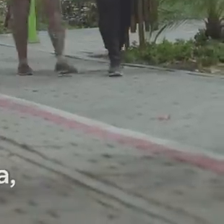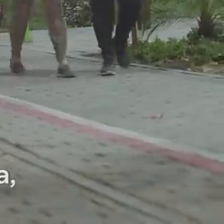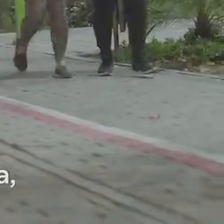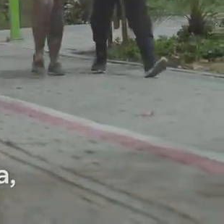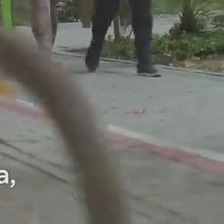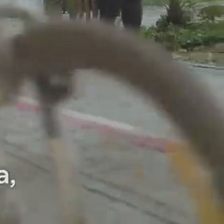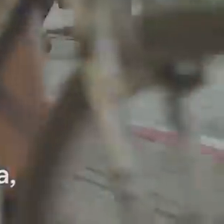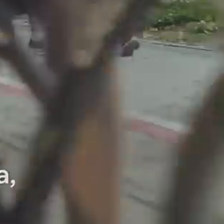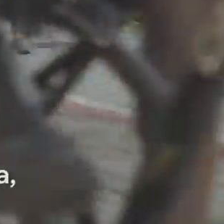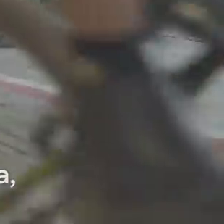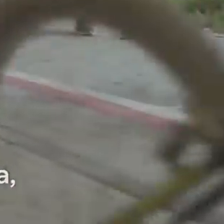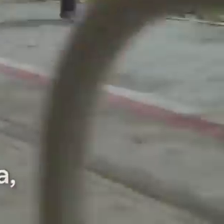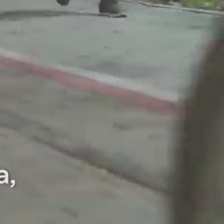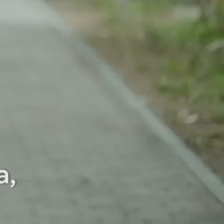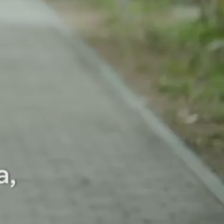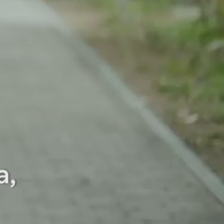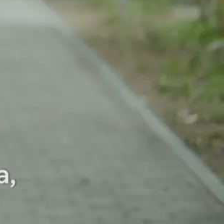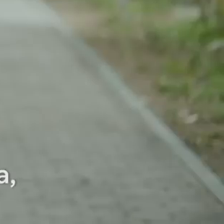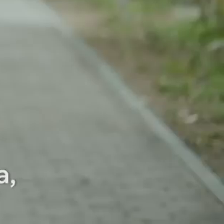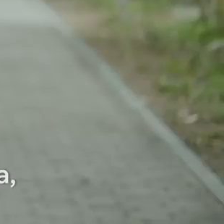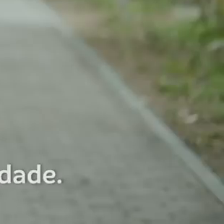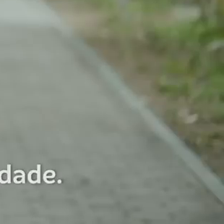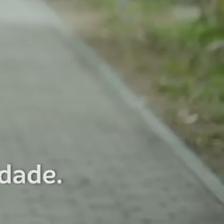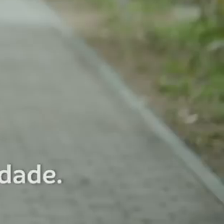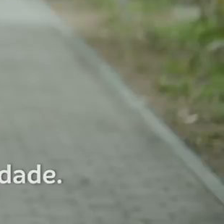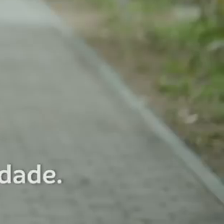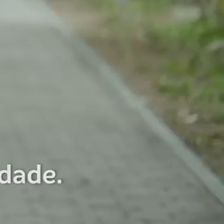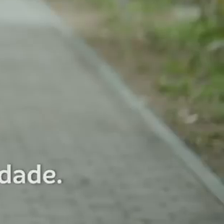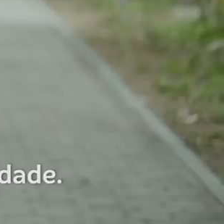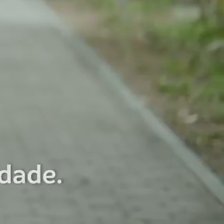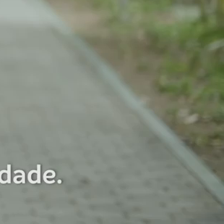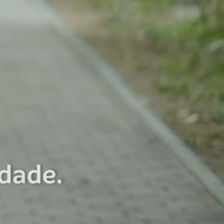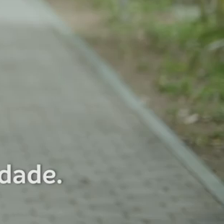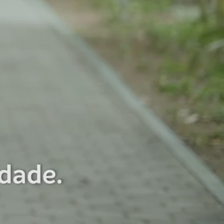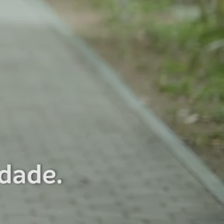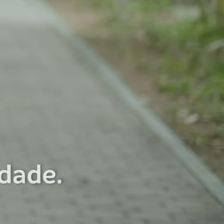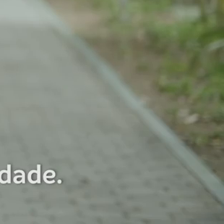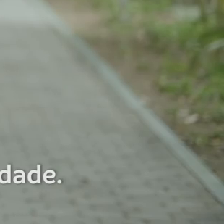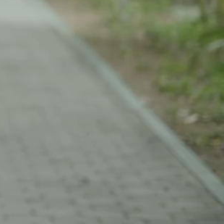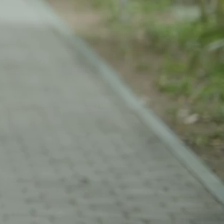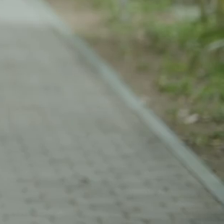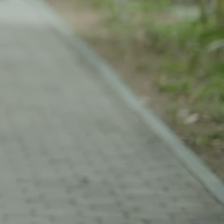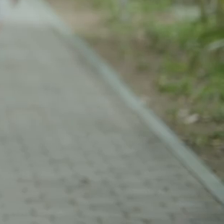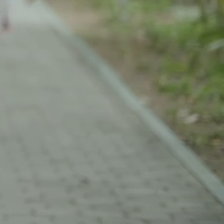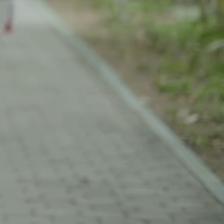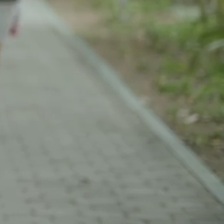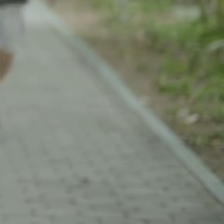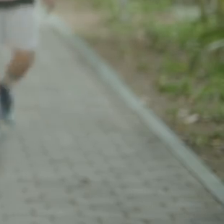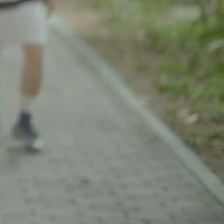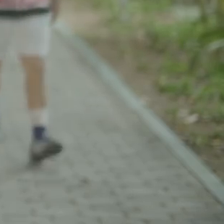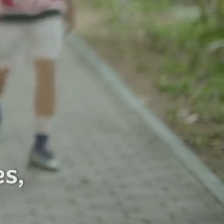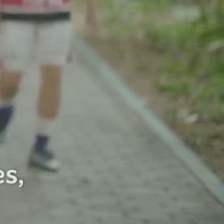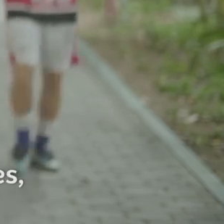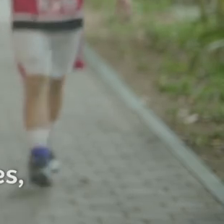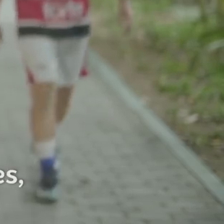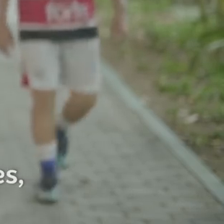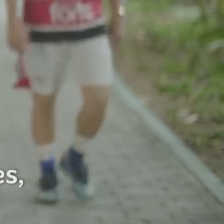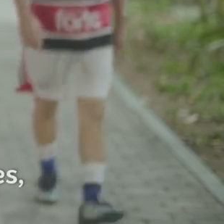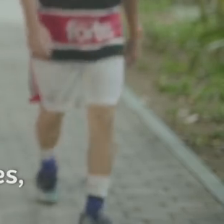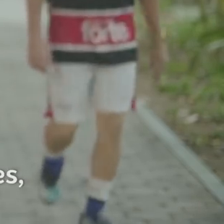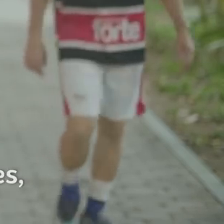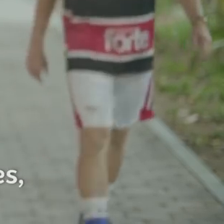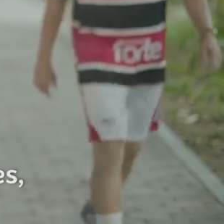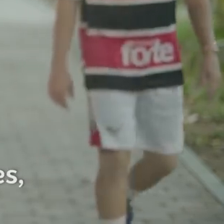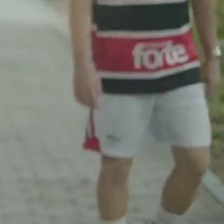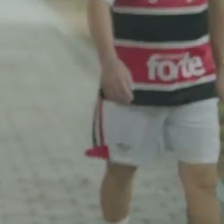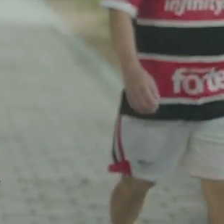Eu passo aqui de 2-3 vezes ao dia para ir resolver alguma coisa no centro da cidade. Antigamente eu passava por aqui ou pegava a Avenida